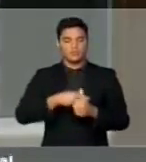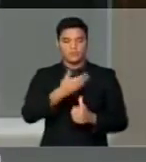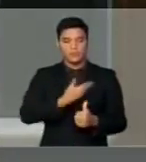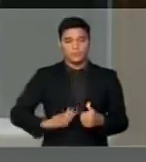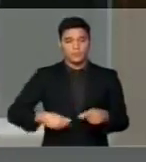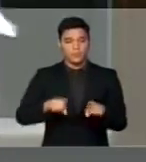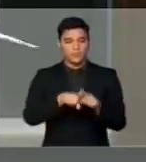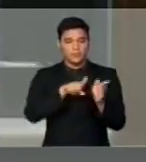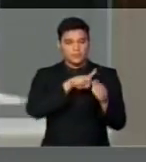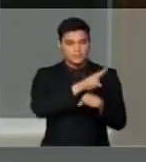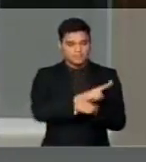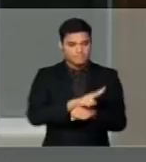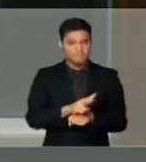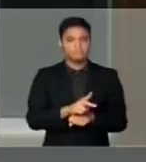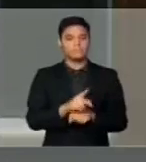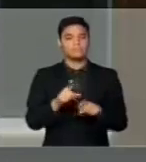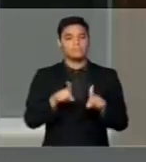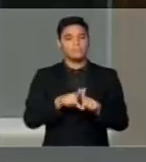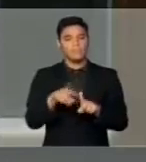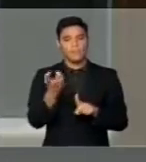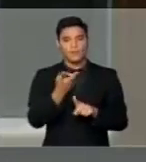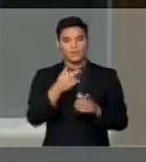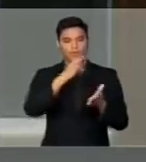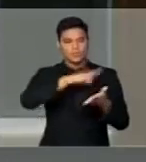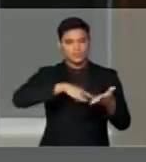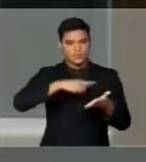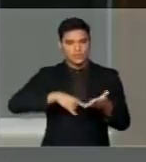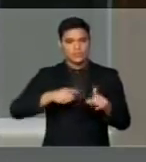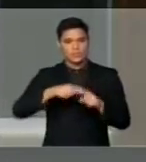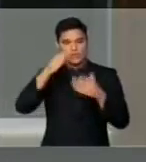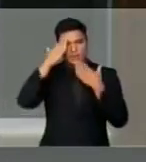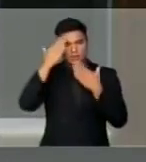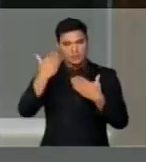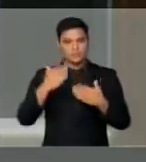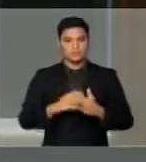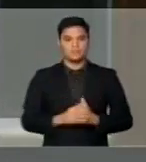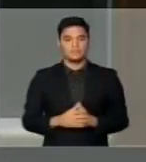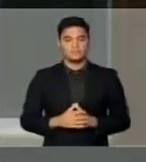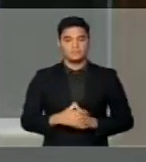política econômica. Então eu queria deixar esses dois depoimentos, agradecendo a tolerância de Vossa Excelência.